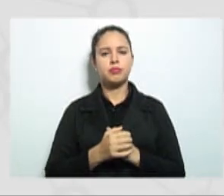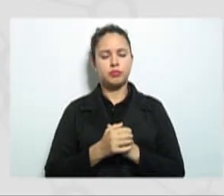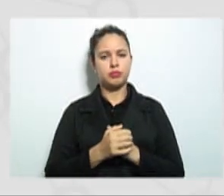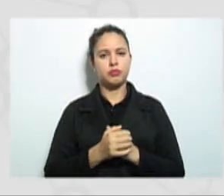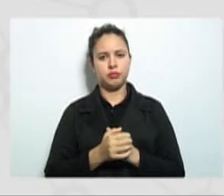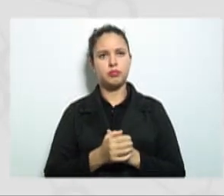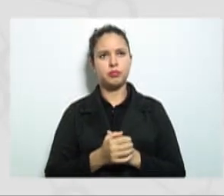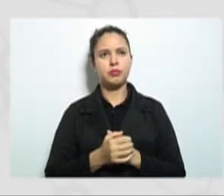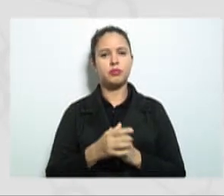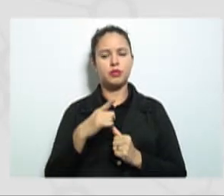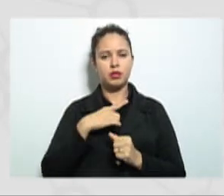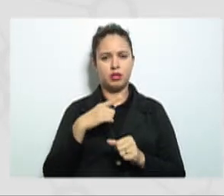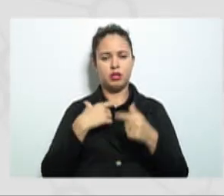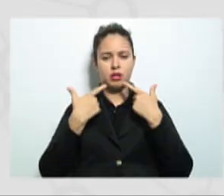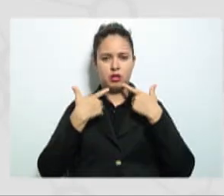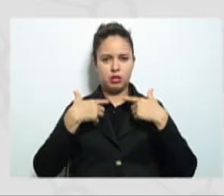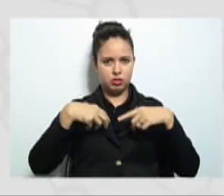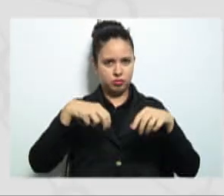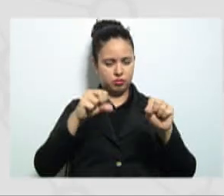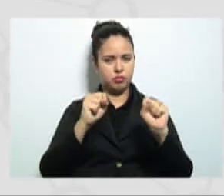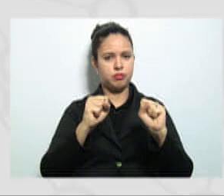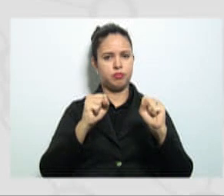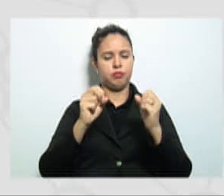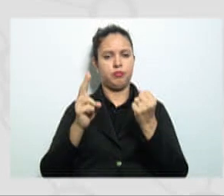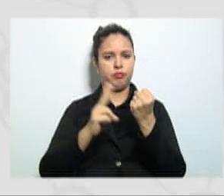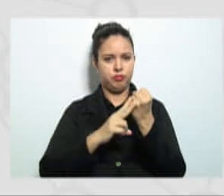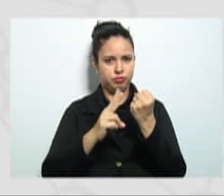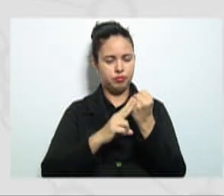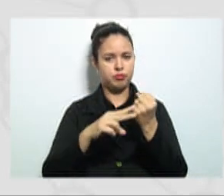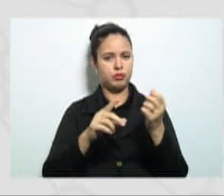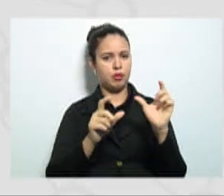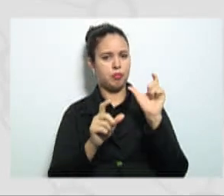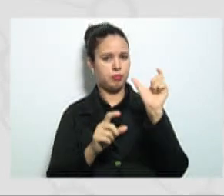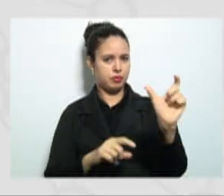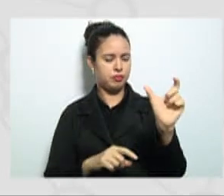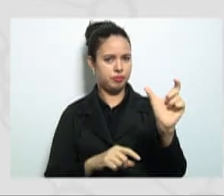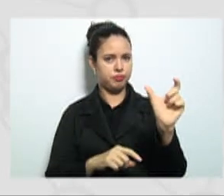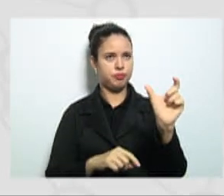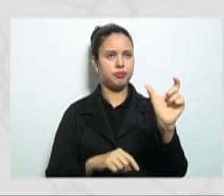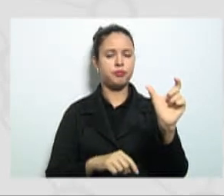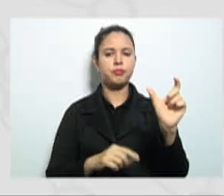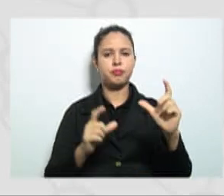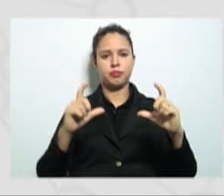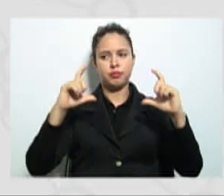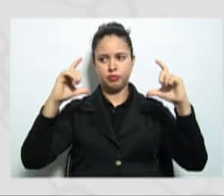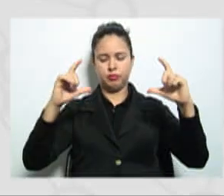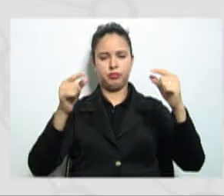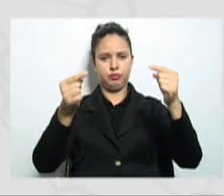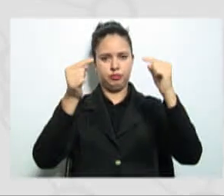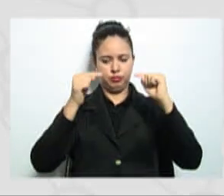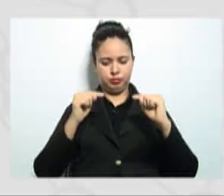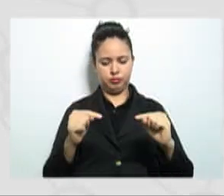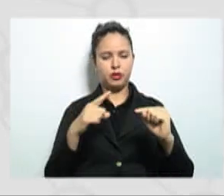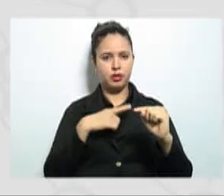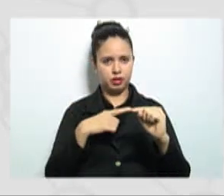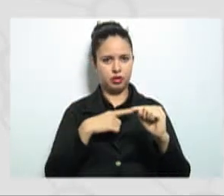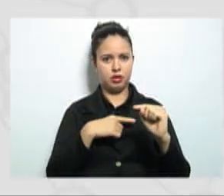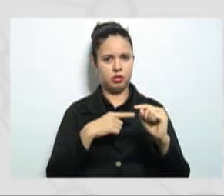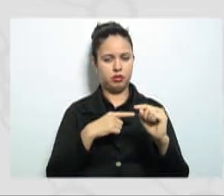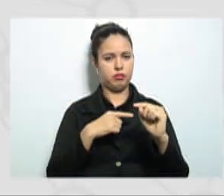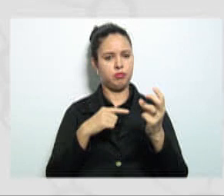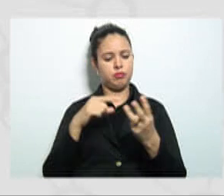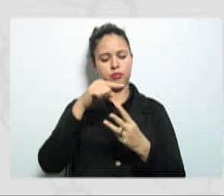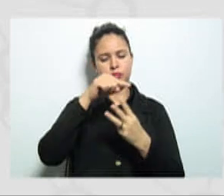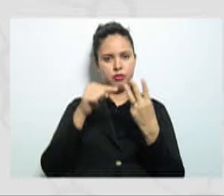nós temos a linguagem verbal. Já ali no meio da placa, nós temos 3 sinais